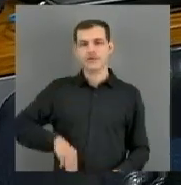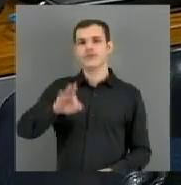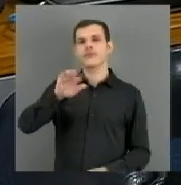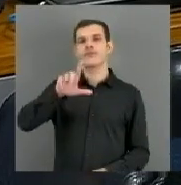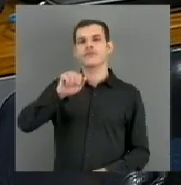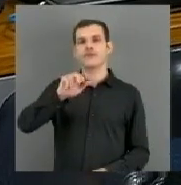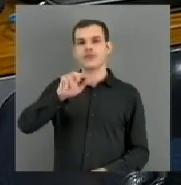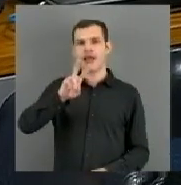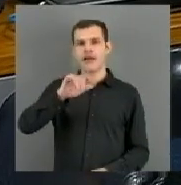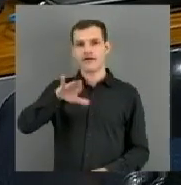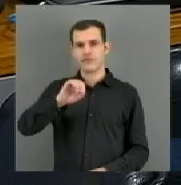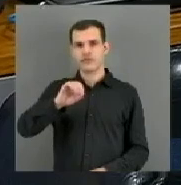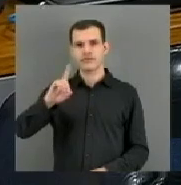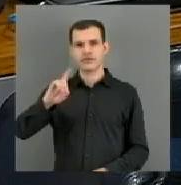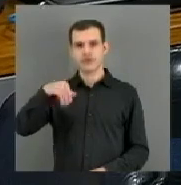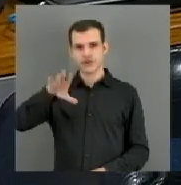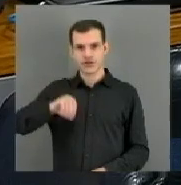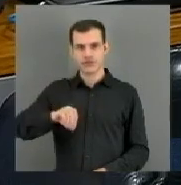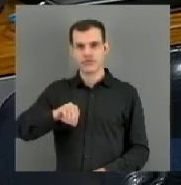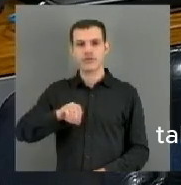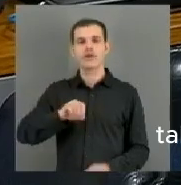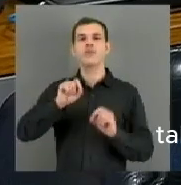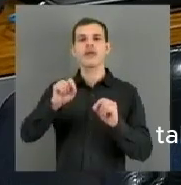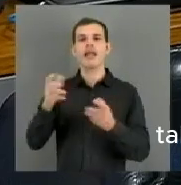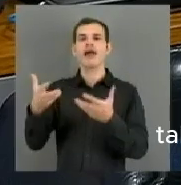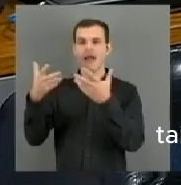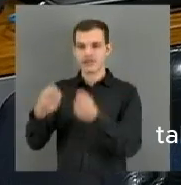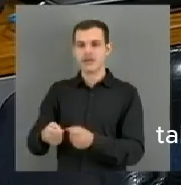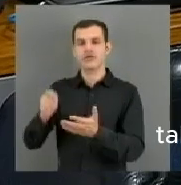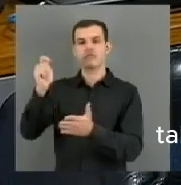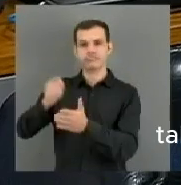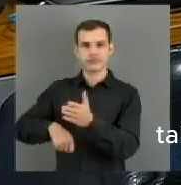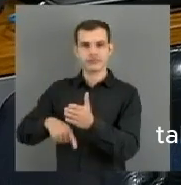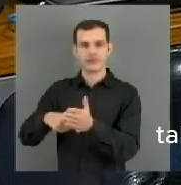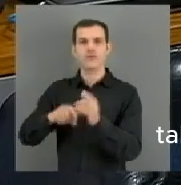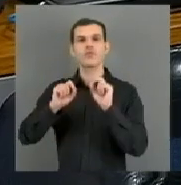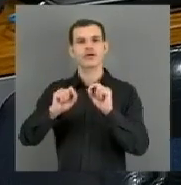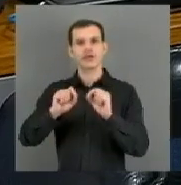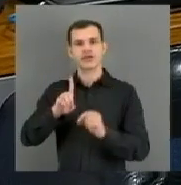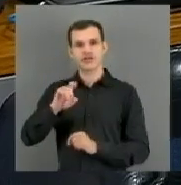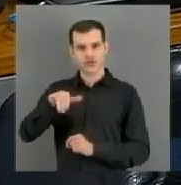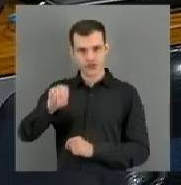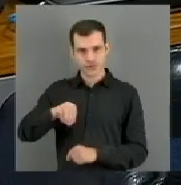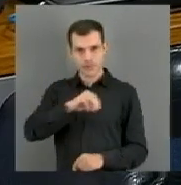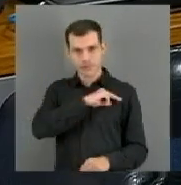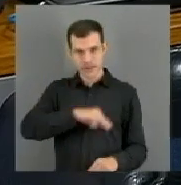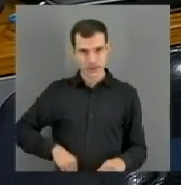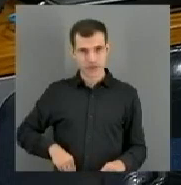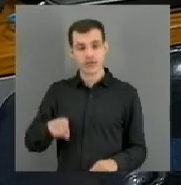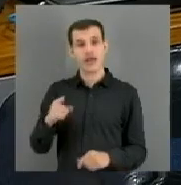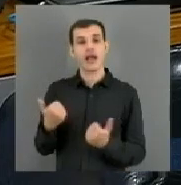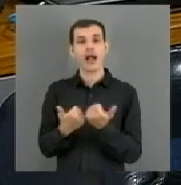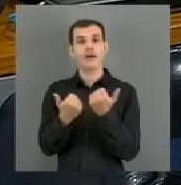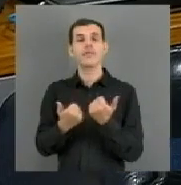deferir essa liminar. Tal concessão por parte do ministro Dino ajuda a jogar,